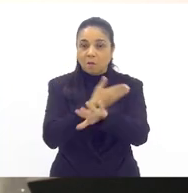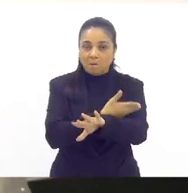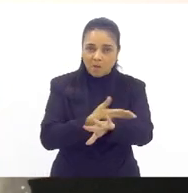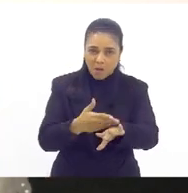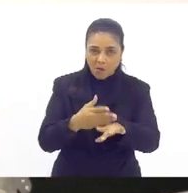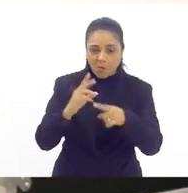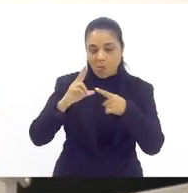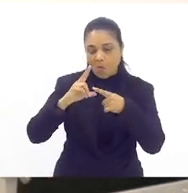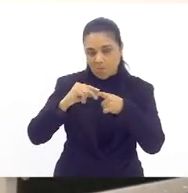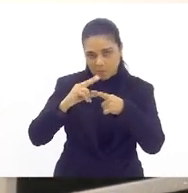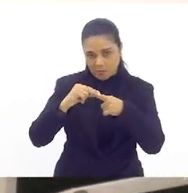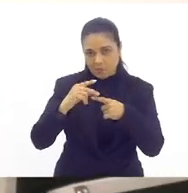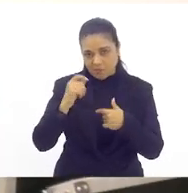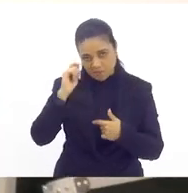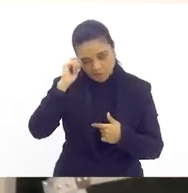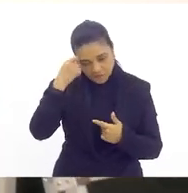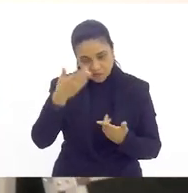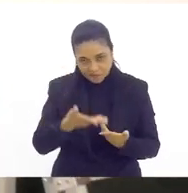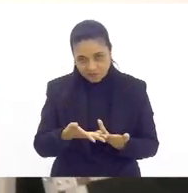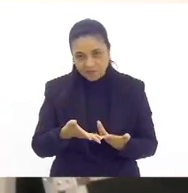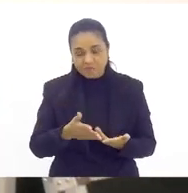por gentileza é